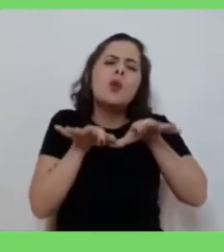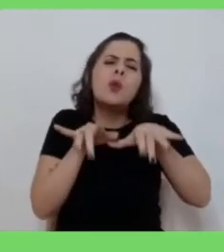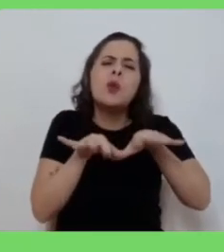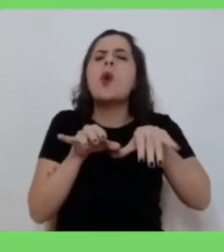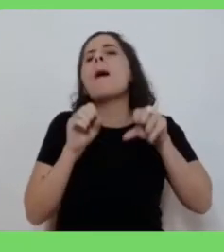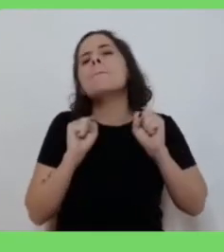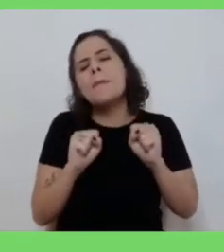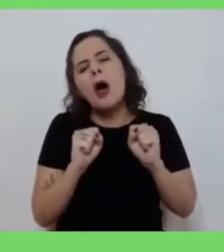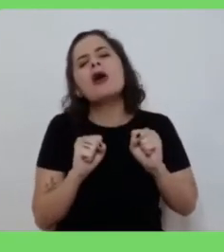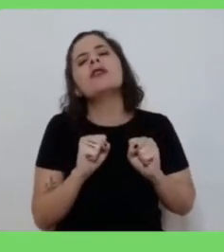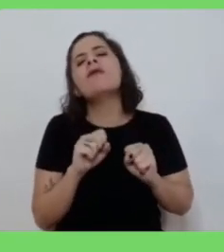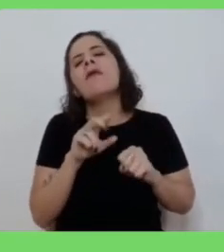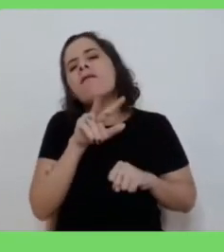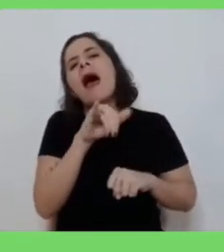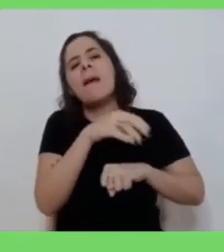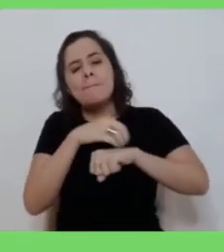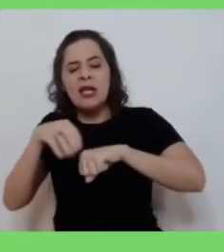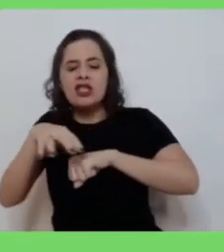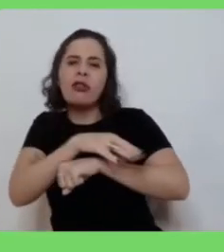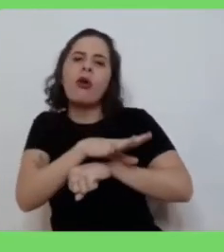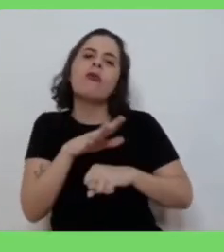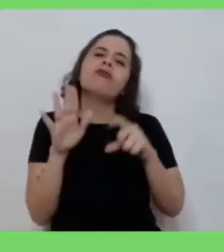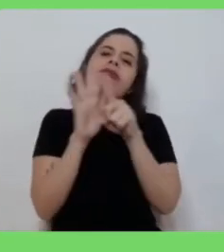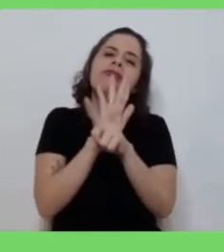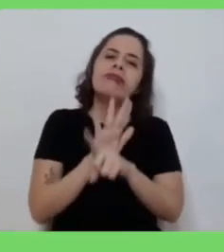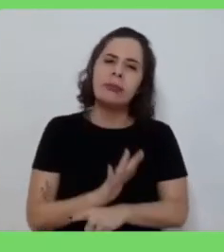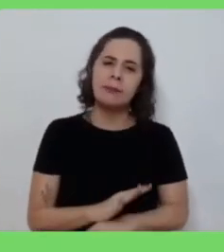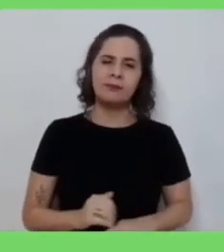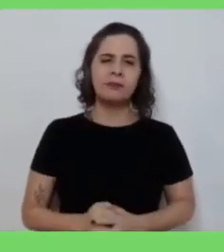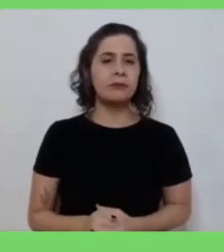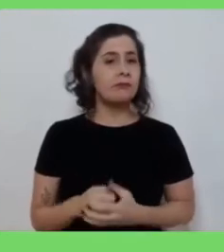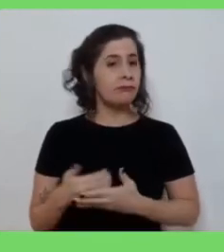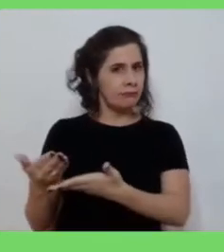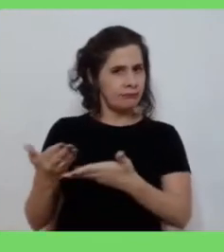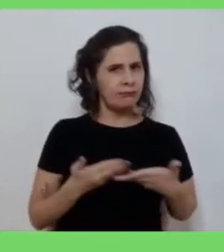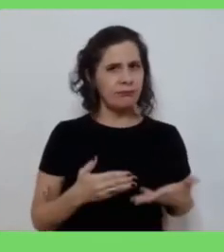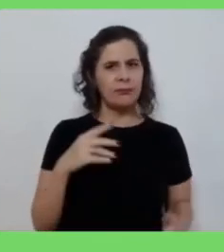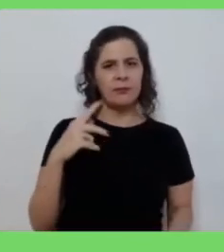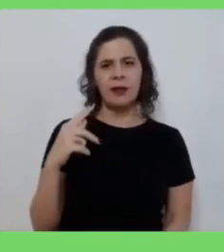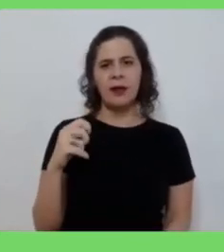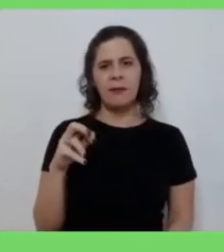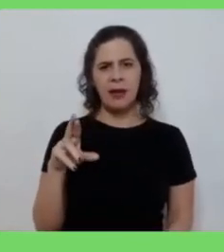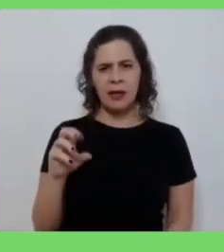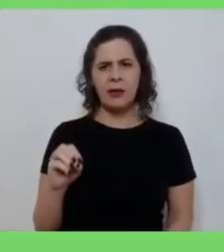repassar aos mediadores e agora eu passo a palavra para o Pedro e